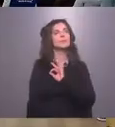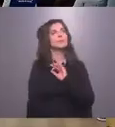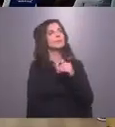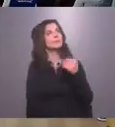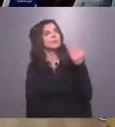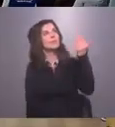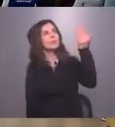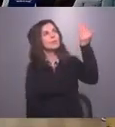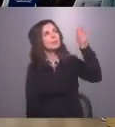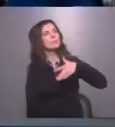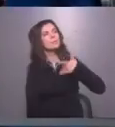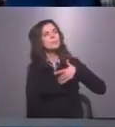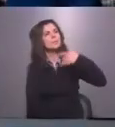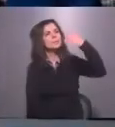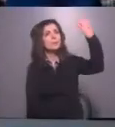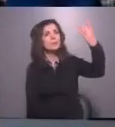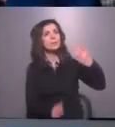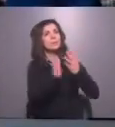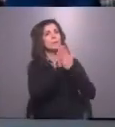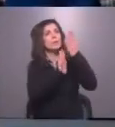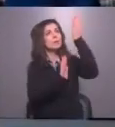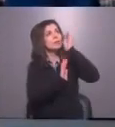Senhor, misericórdia de Deus,